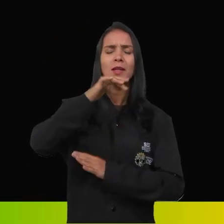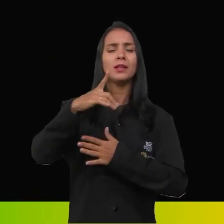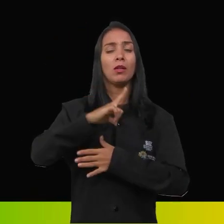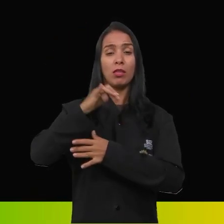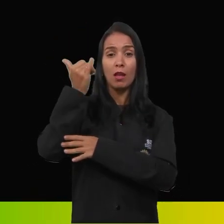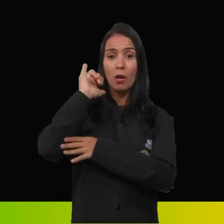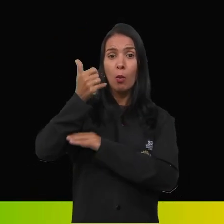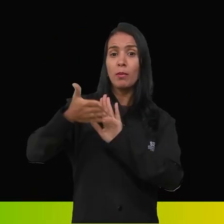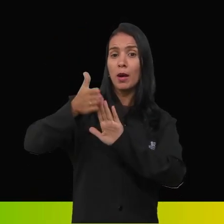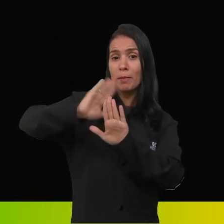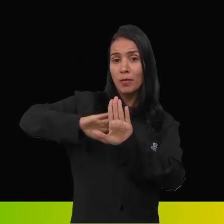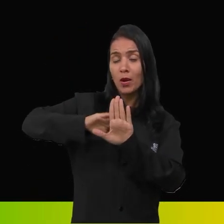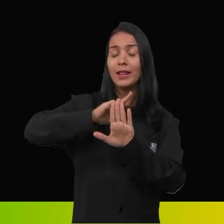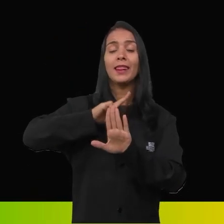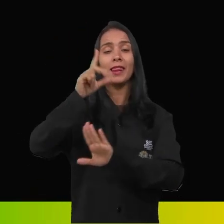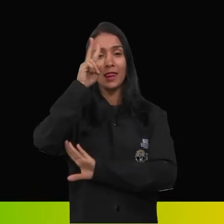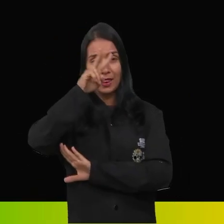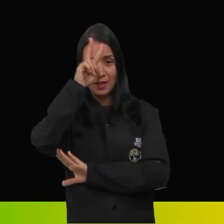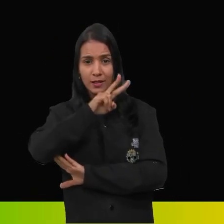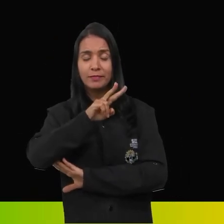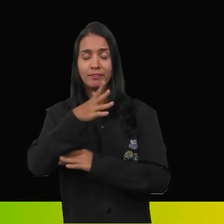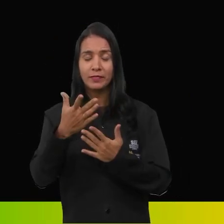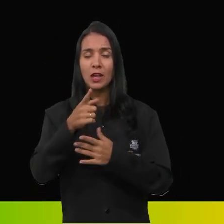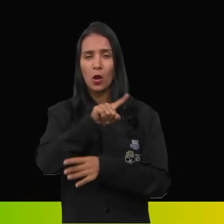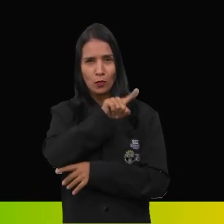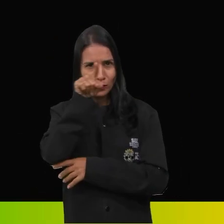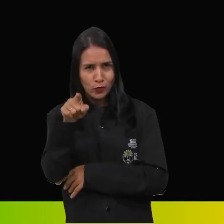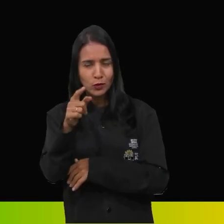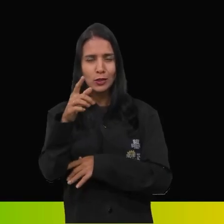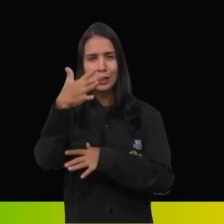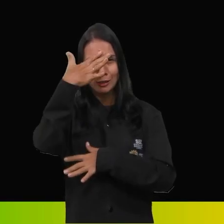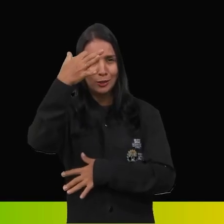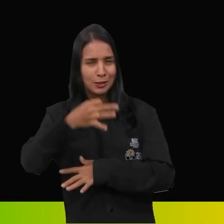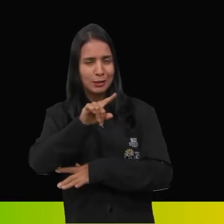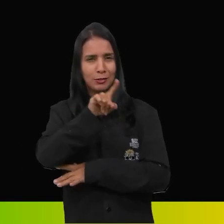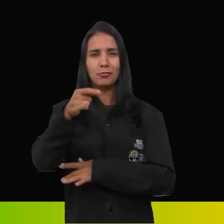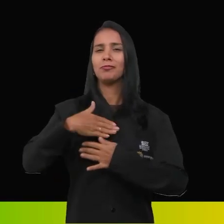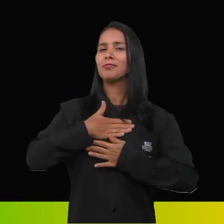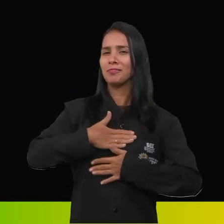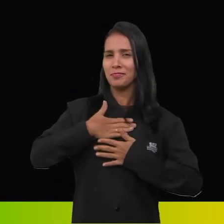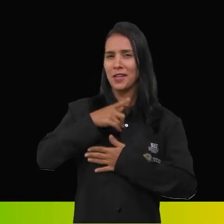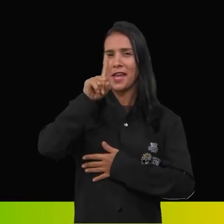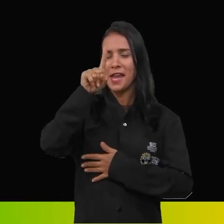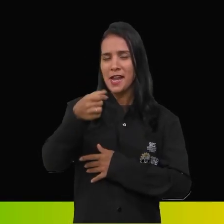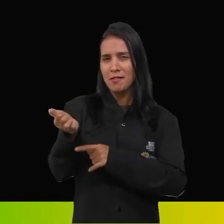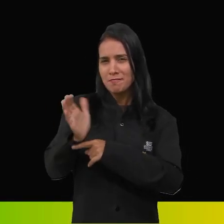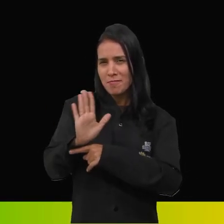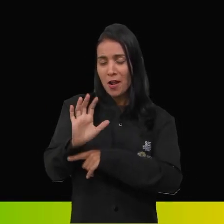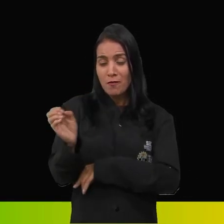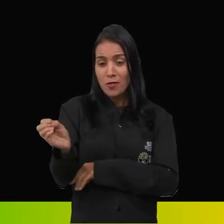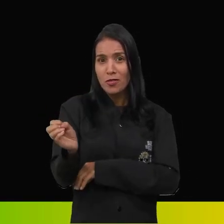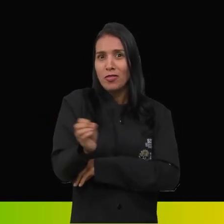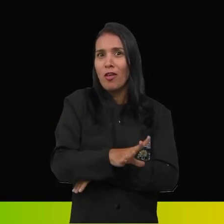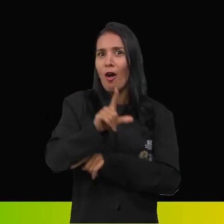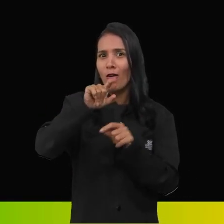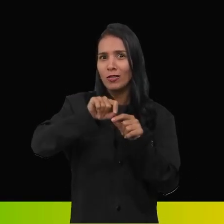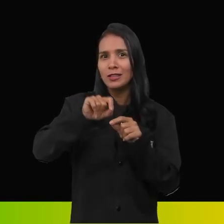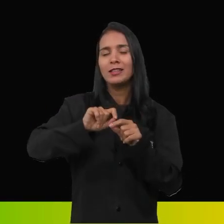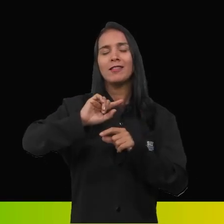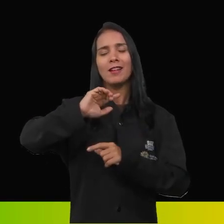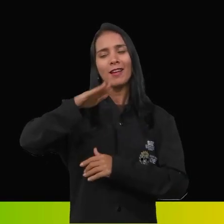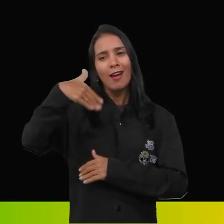trás dessa história e você com certeza vai gostar. É uma nova roupagem dessa produção que fez parte